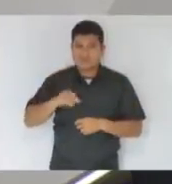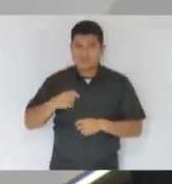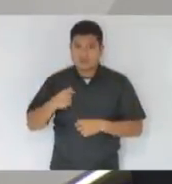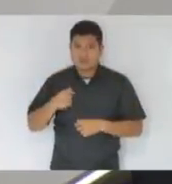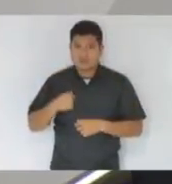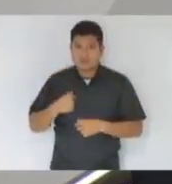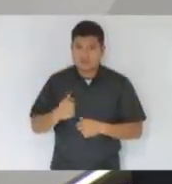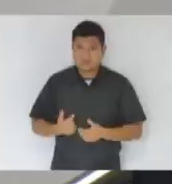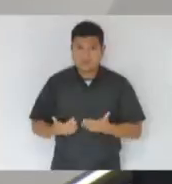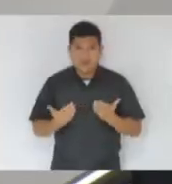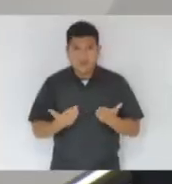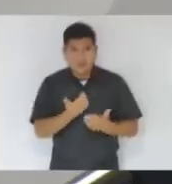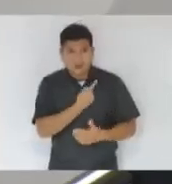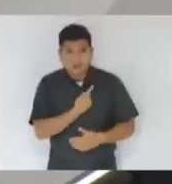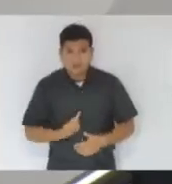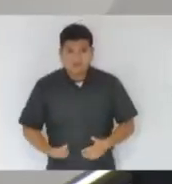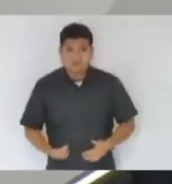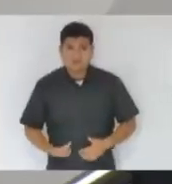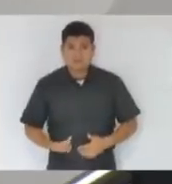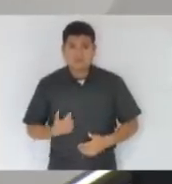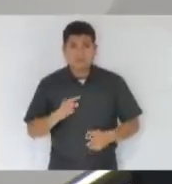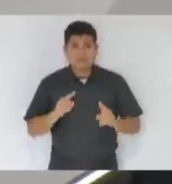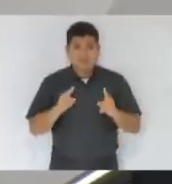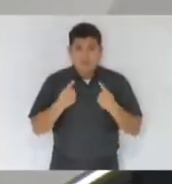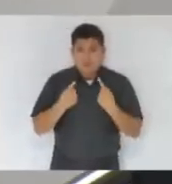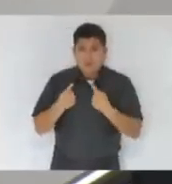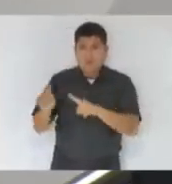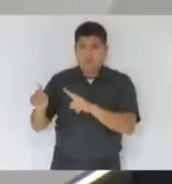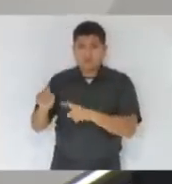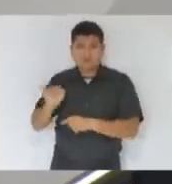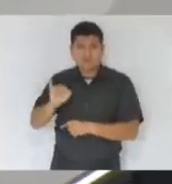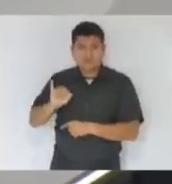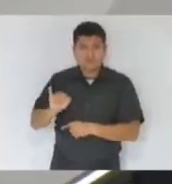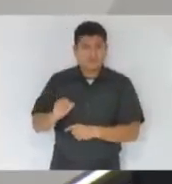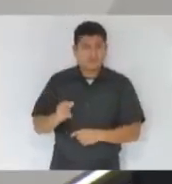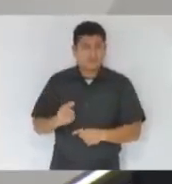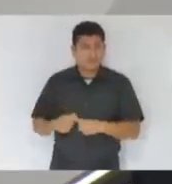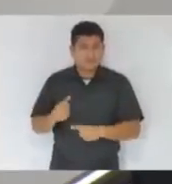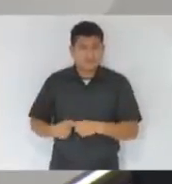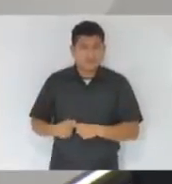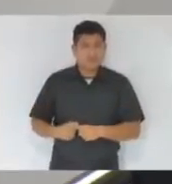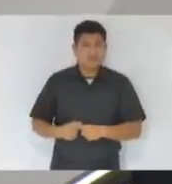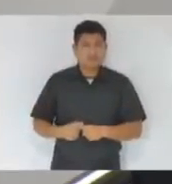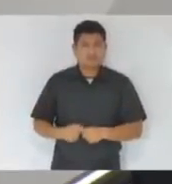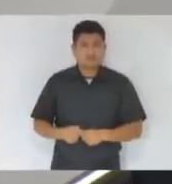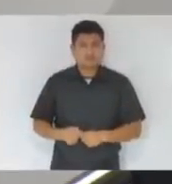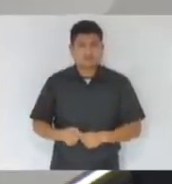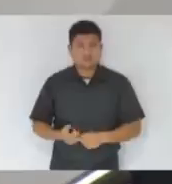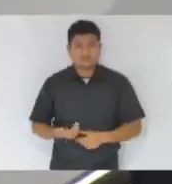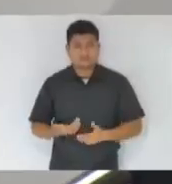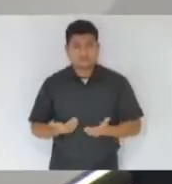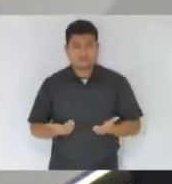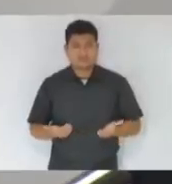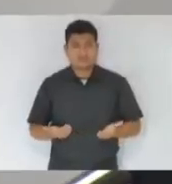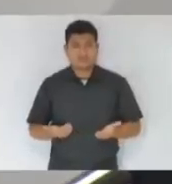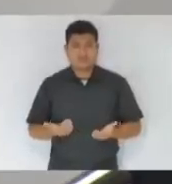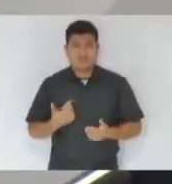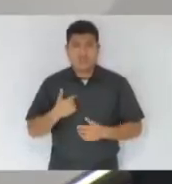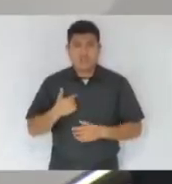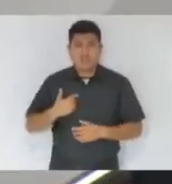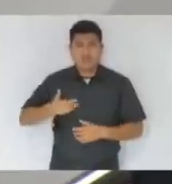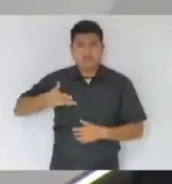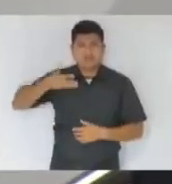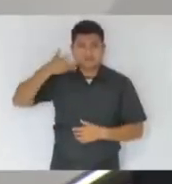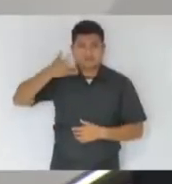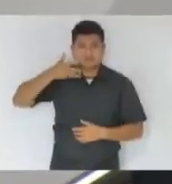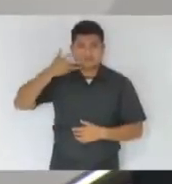senhor governador, o que o senhor tem contra Itajaí? Senhor governador, mas o que o senhor tem contra Itajaí? Mas eu vou dizer, o senhor governador